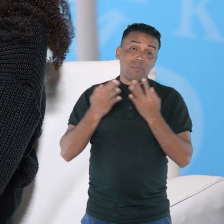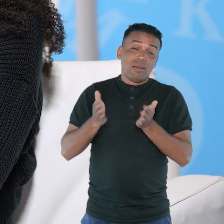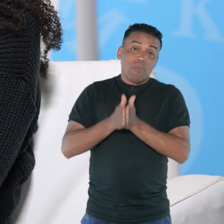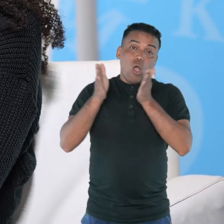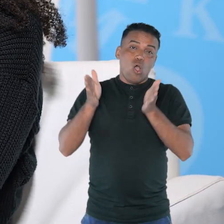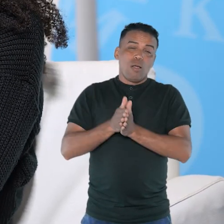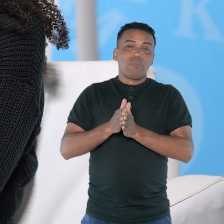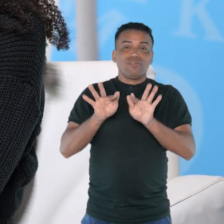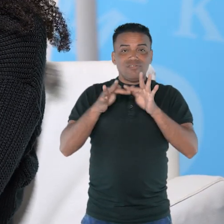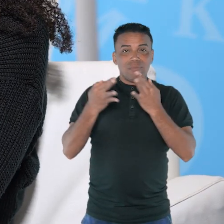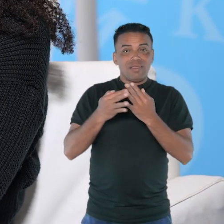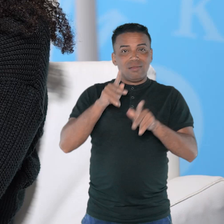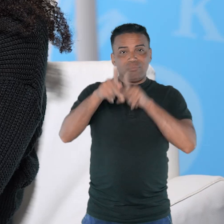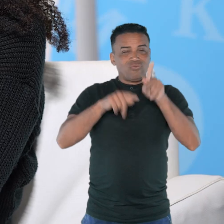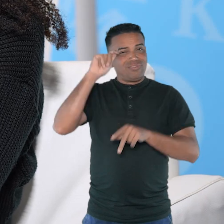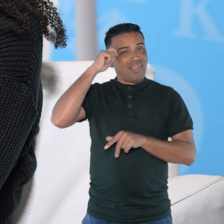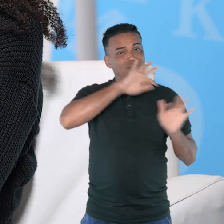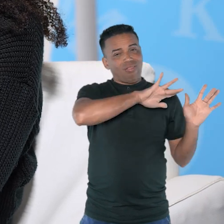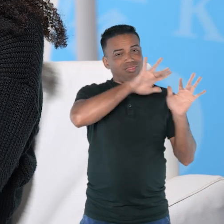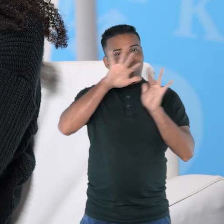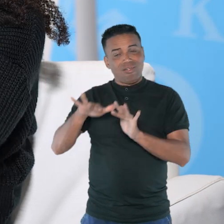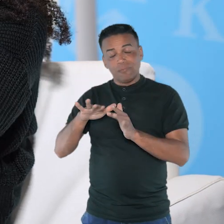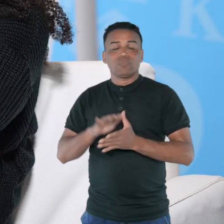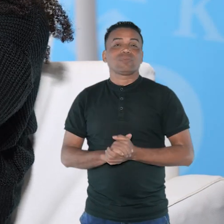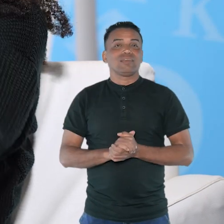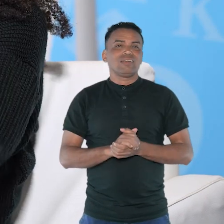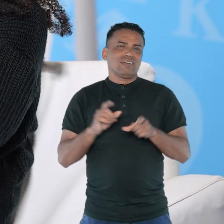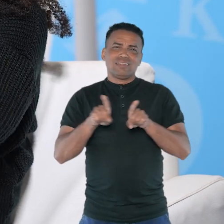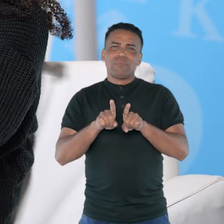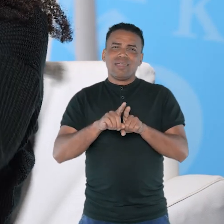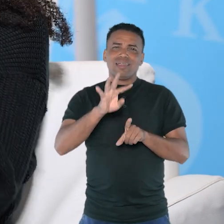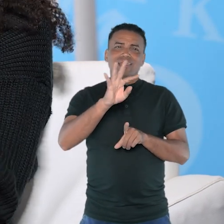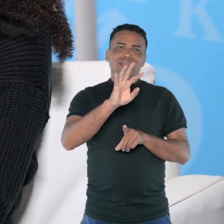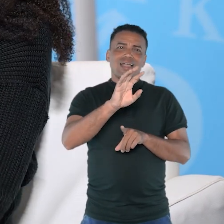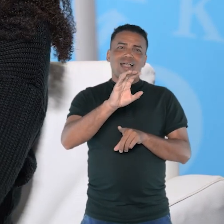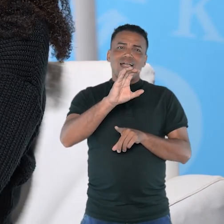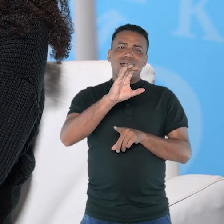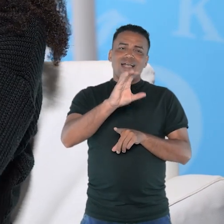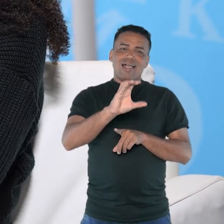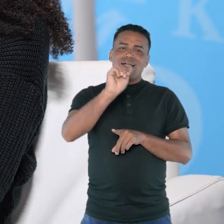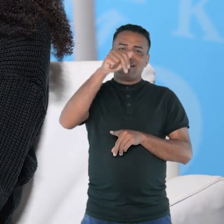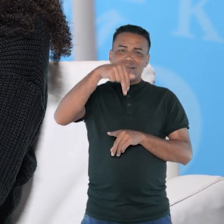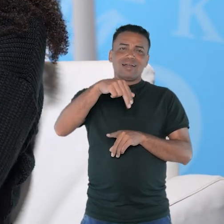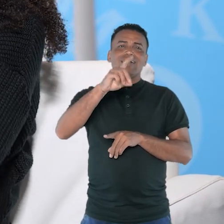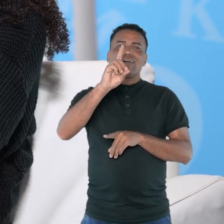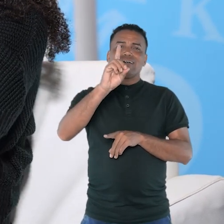para lá. Muito se diz dos candangos, que são chamados os trabalhadores, dos candangos serem, em sua